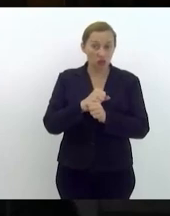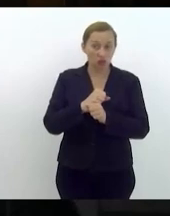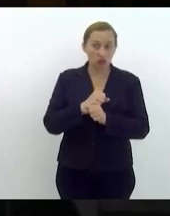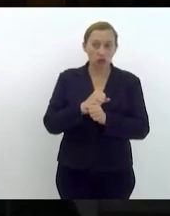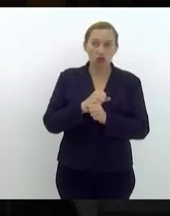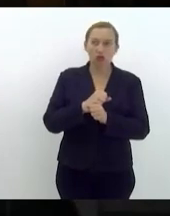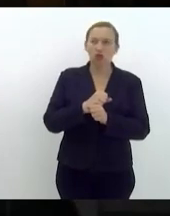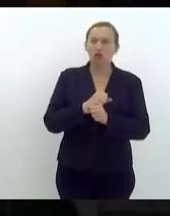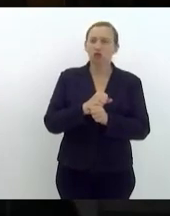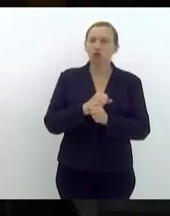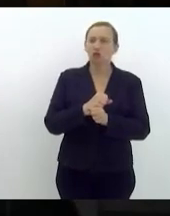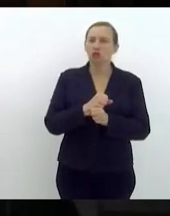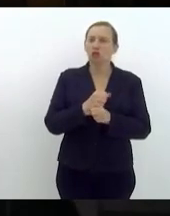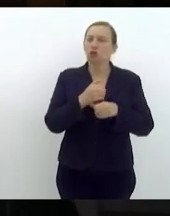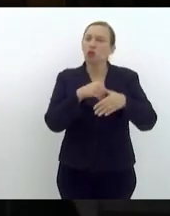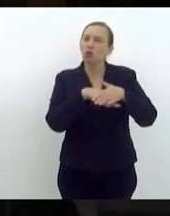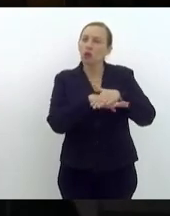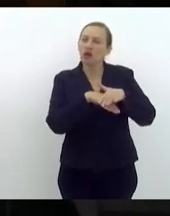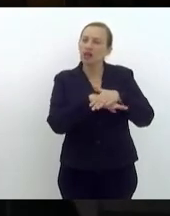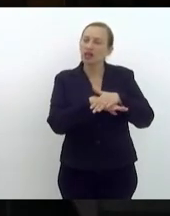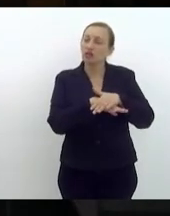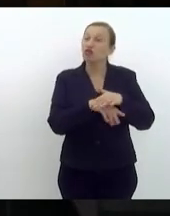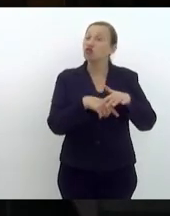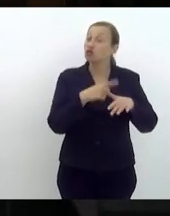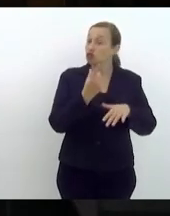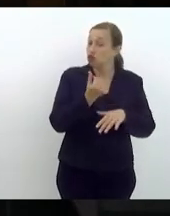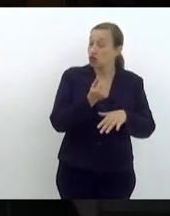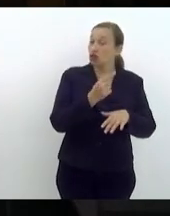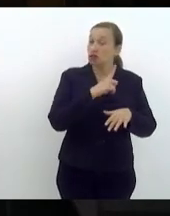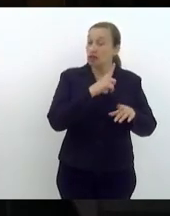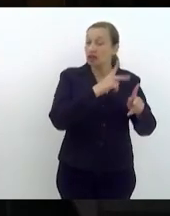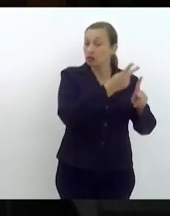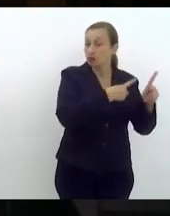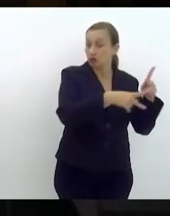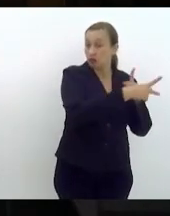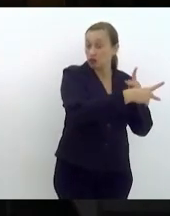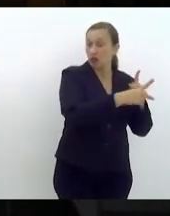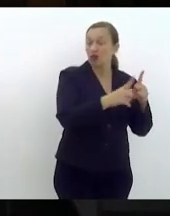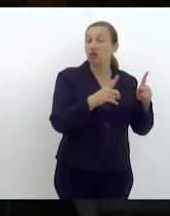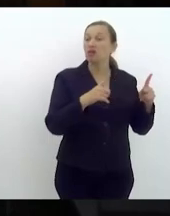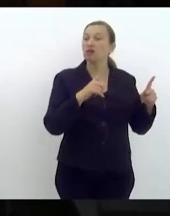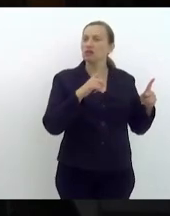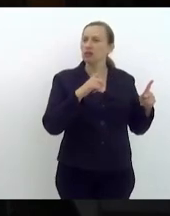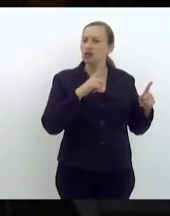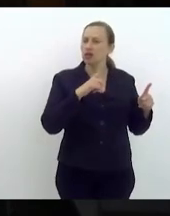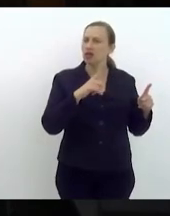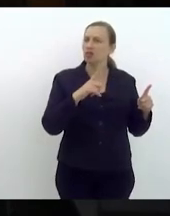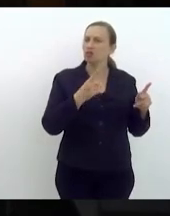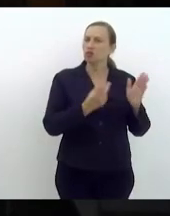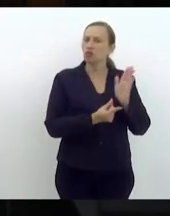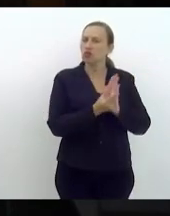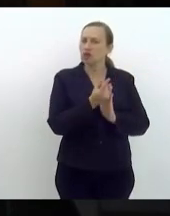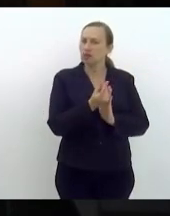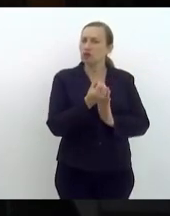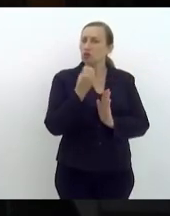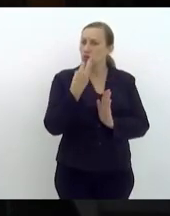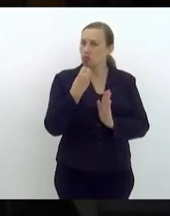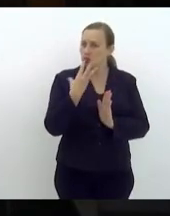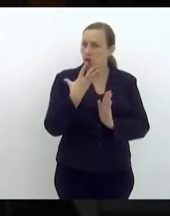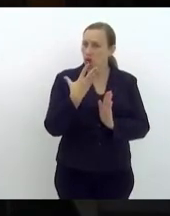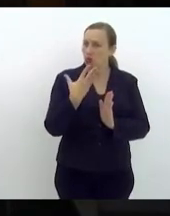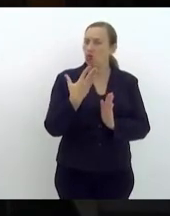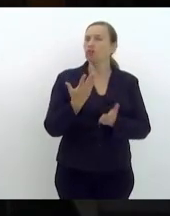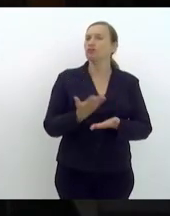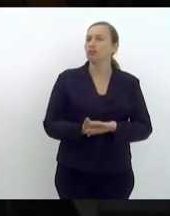a sobra de caixa que nós vamos ter no rio previdência nós vamos alcançar um patamar de estabilidade orçamentário financeiro vamos